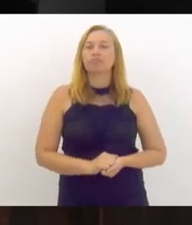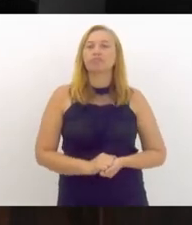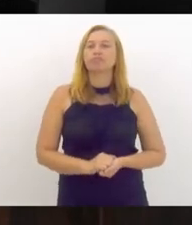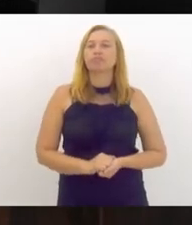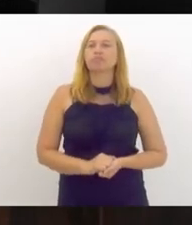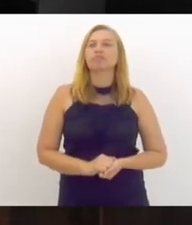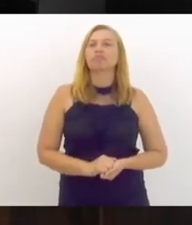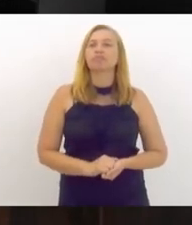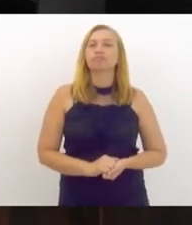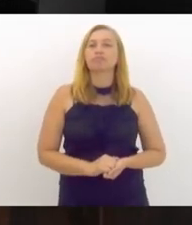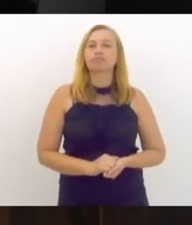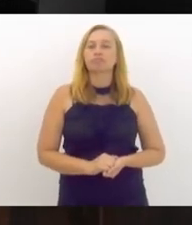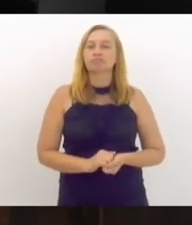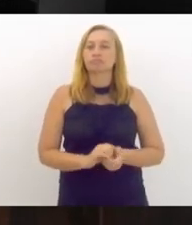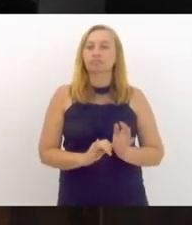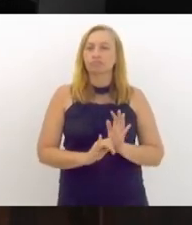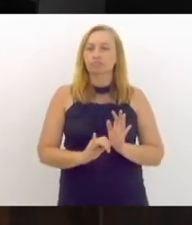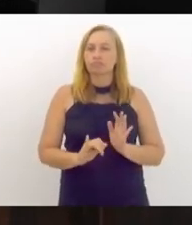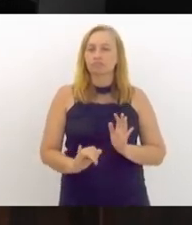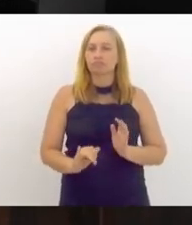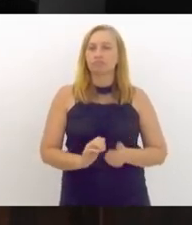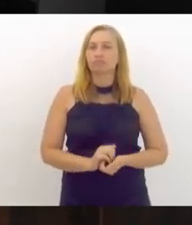a promulgação.